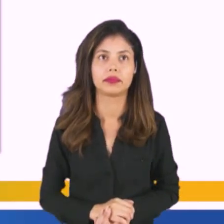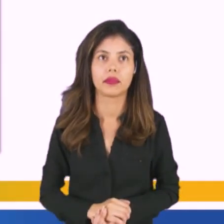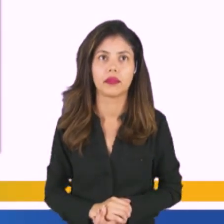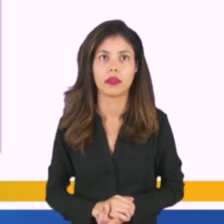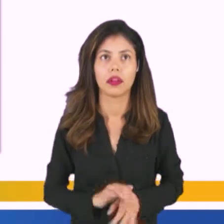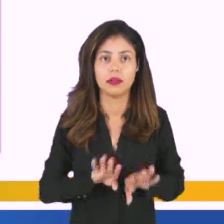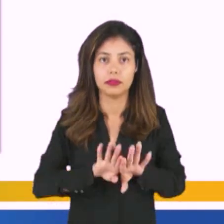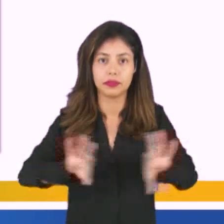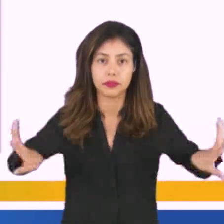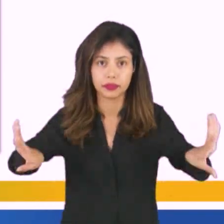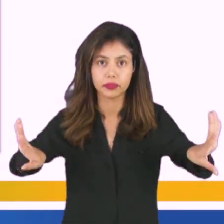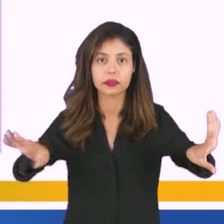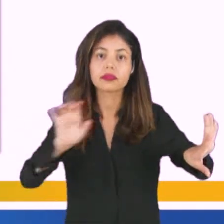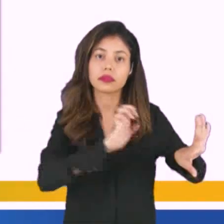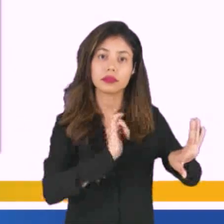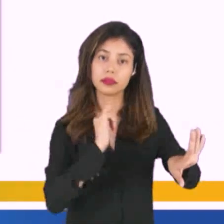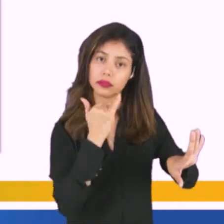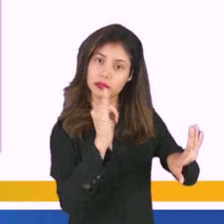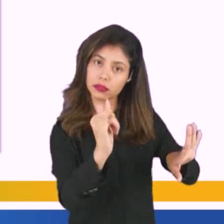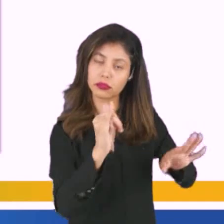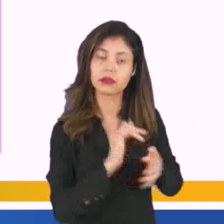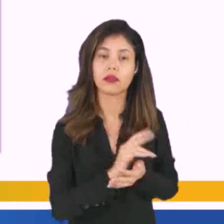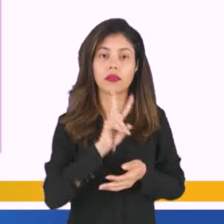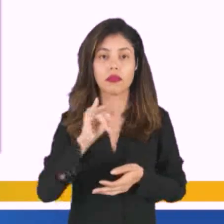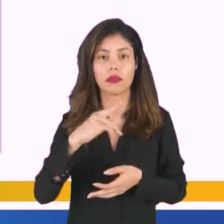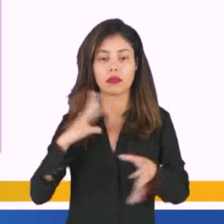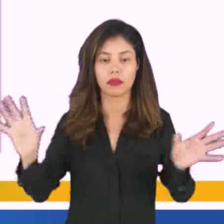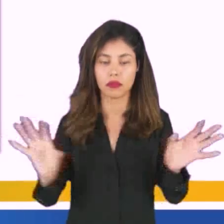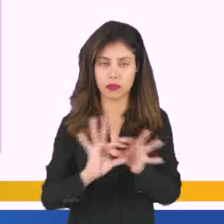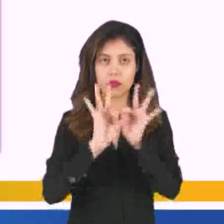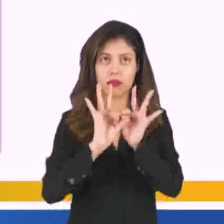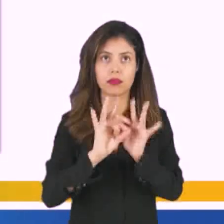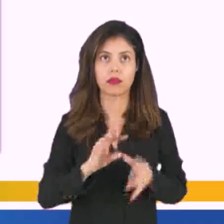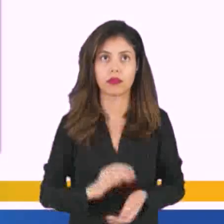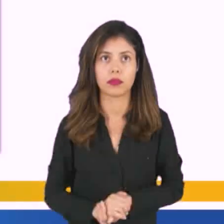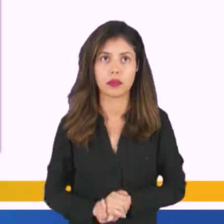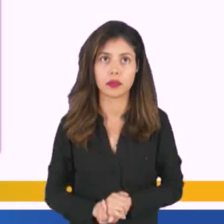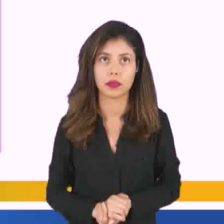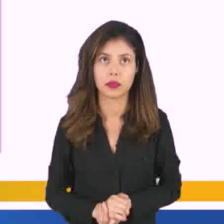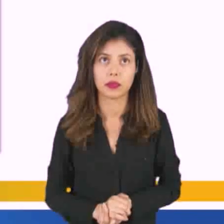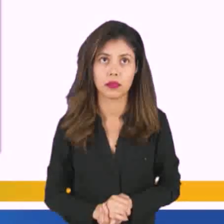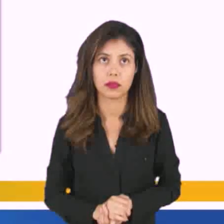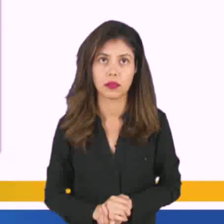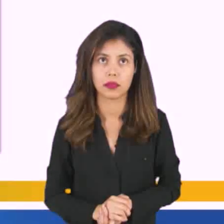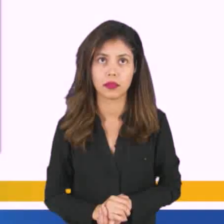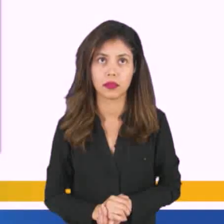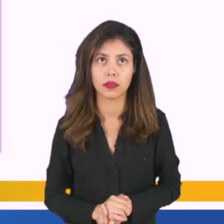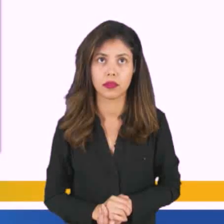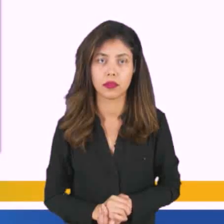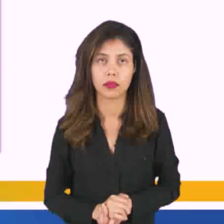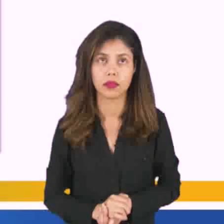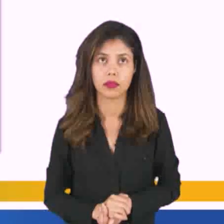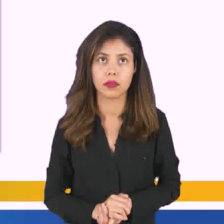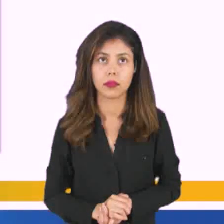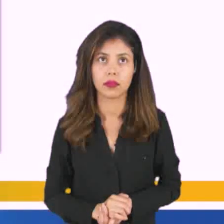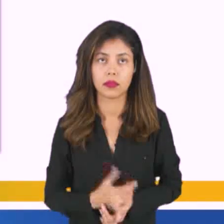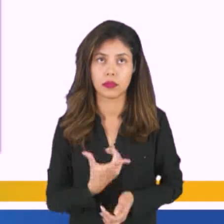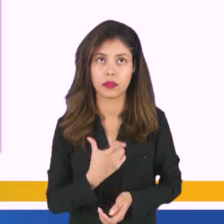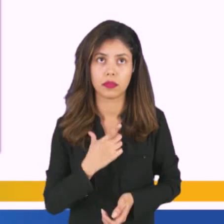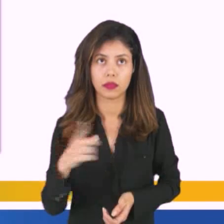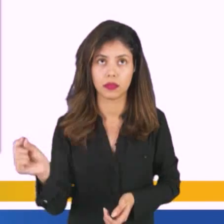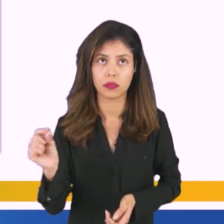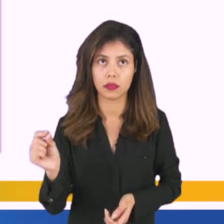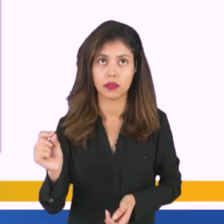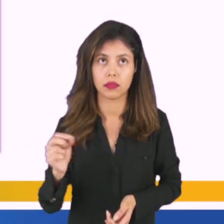elétrons, né, que vão fazer essa ligação. Logo em seguida, esse hidrogênio vai sair e ele vai fazer